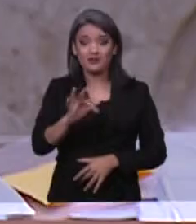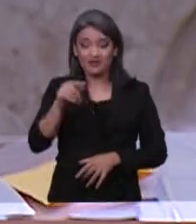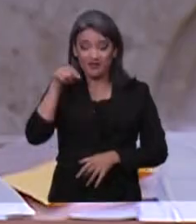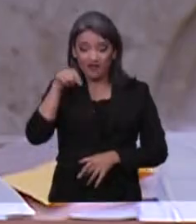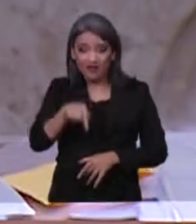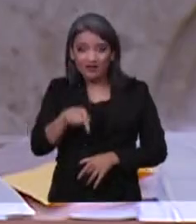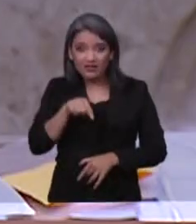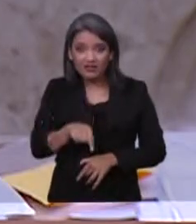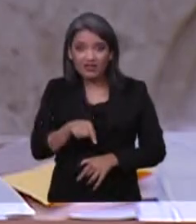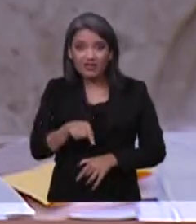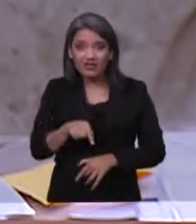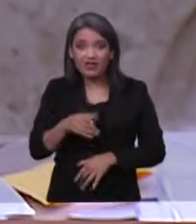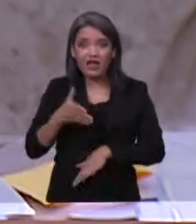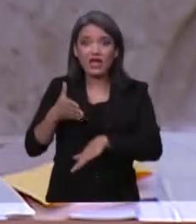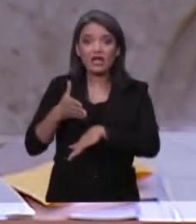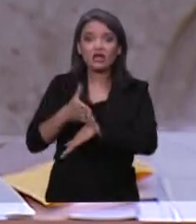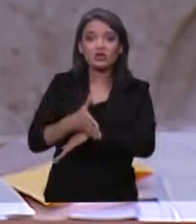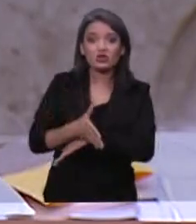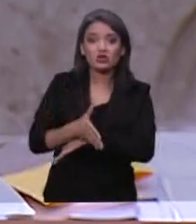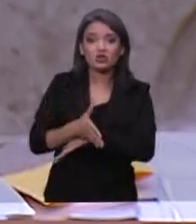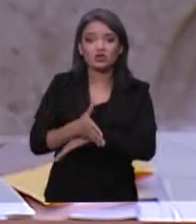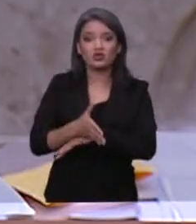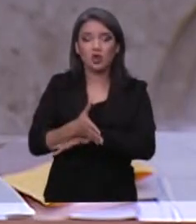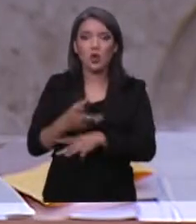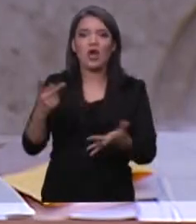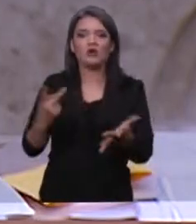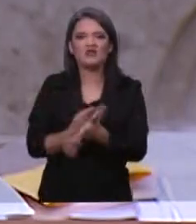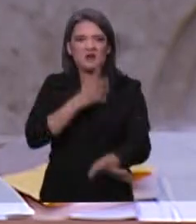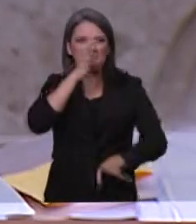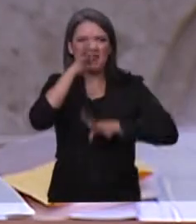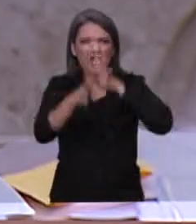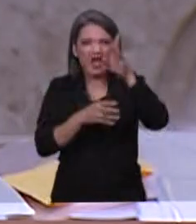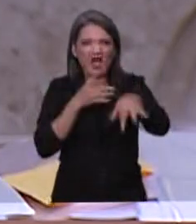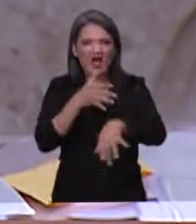Federal, 2 horas depois da invasão,